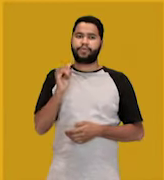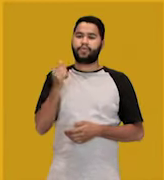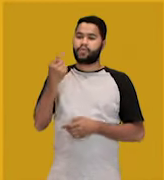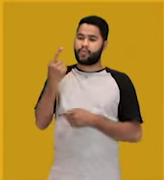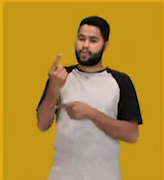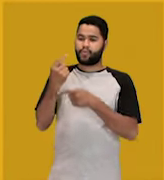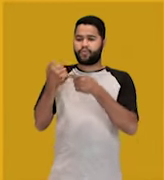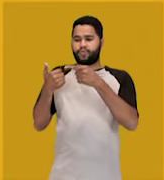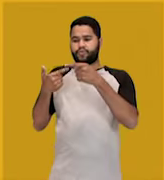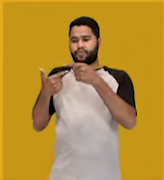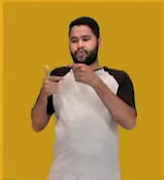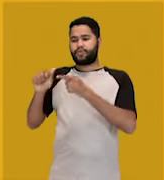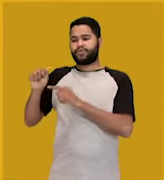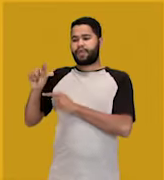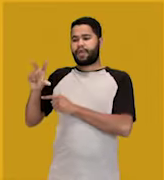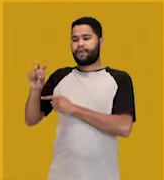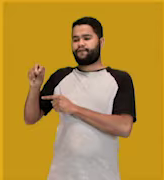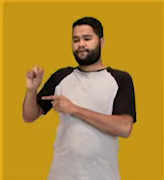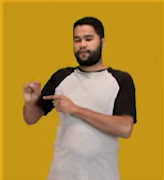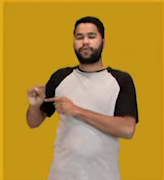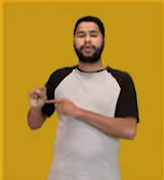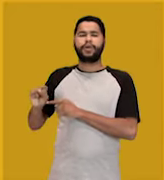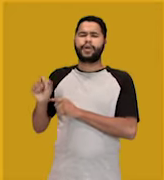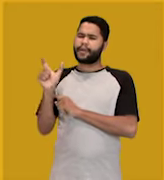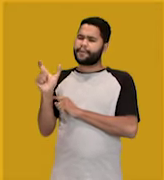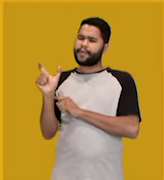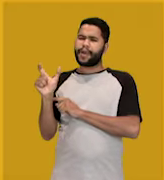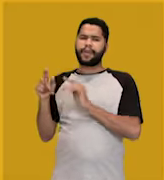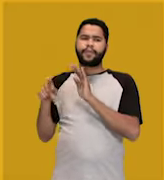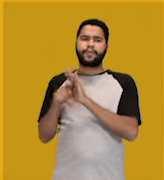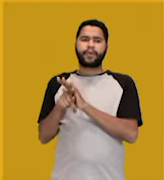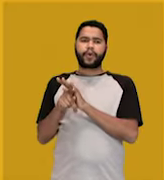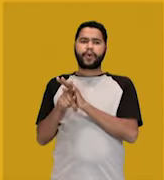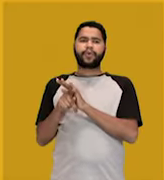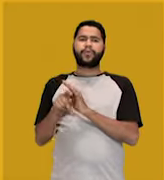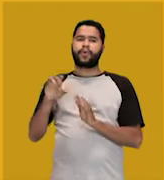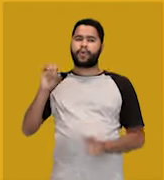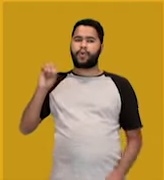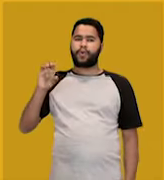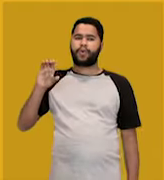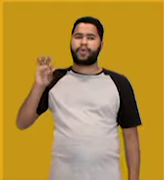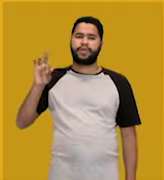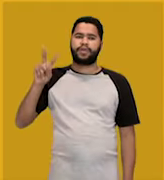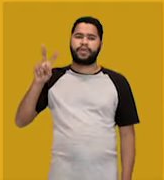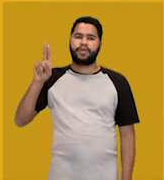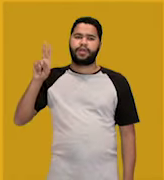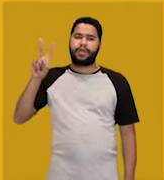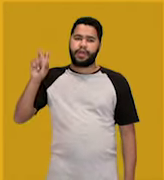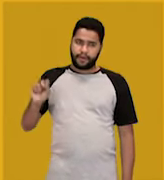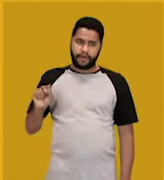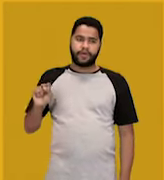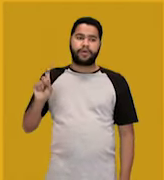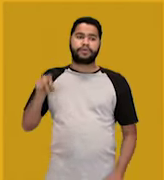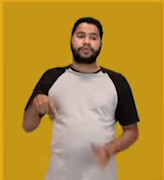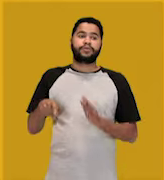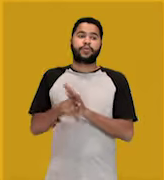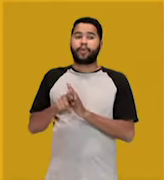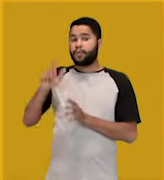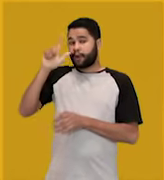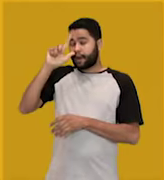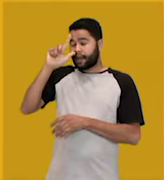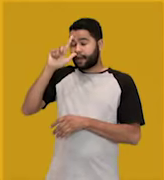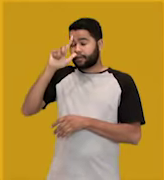12 avos. O termo tem origem em octavos, em latim oitavo, que passou a ser